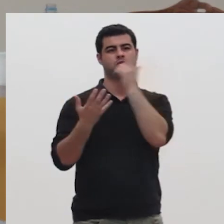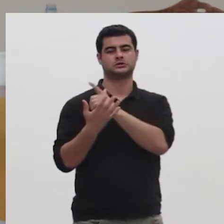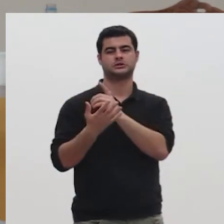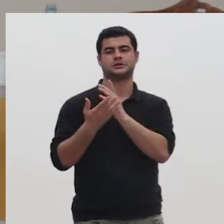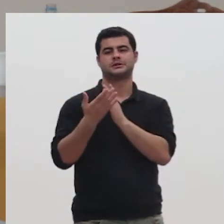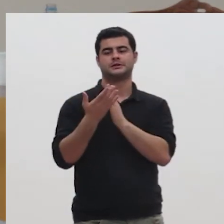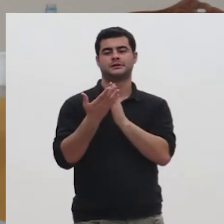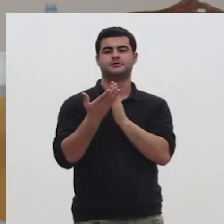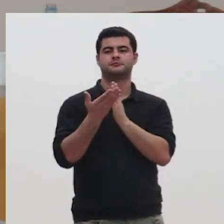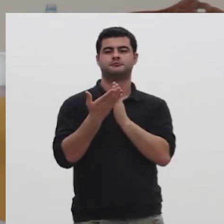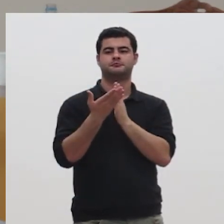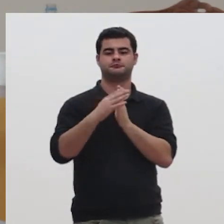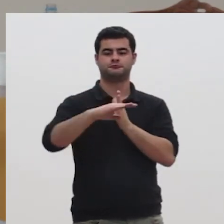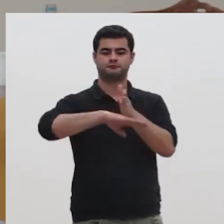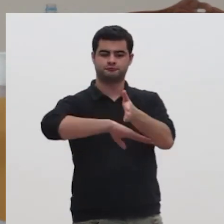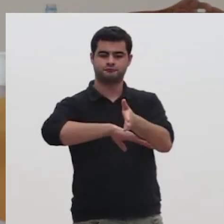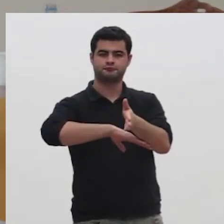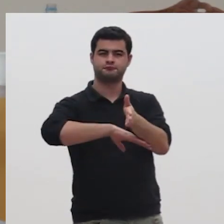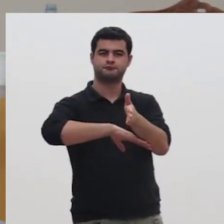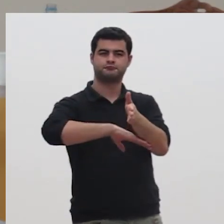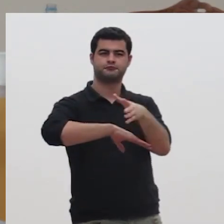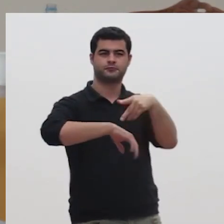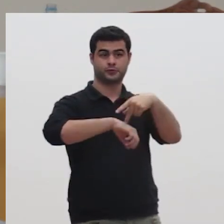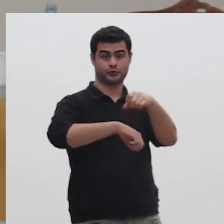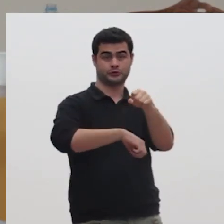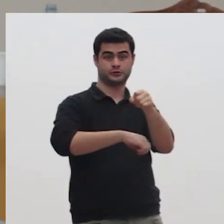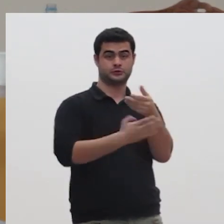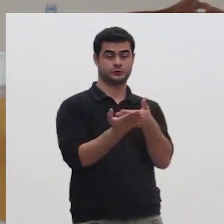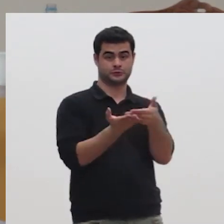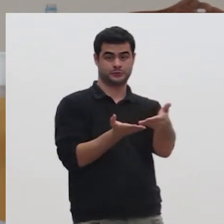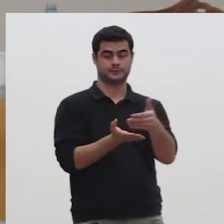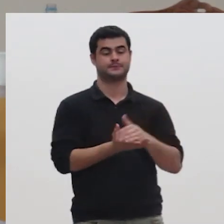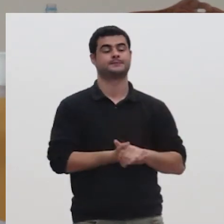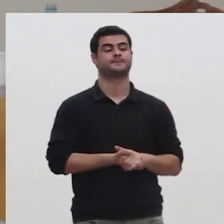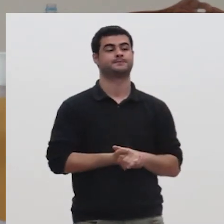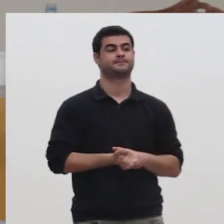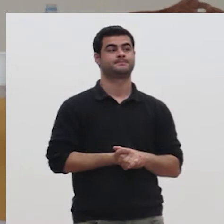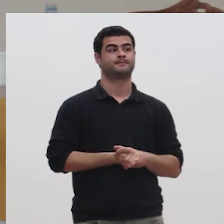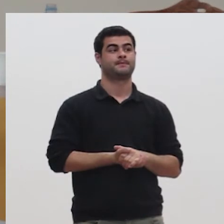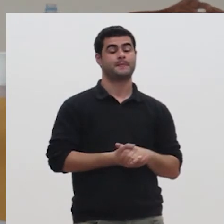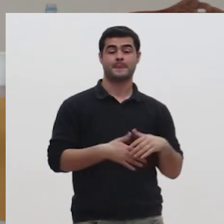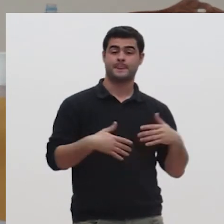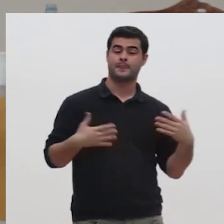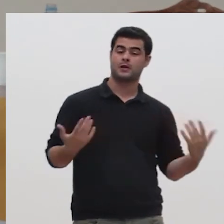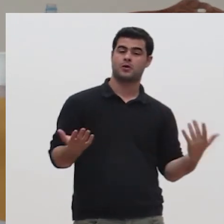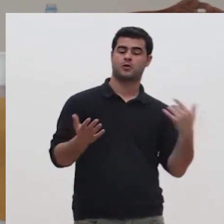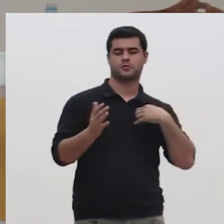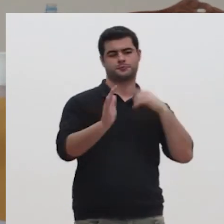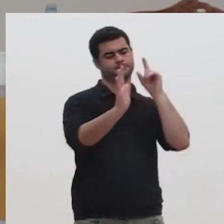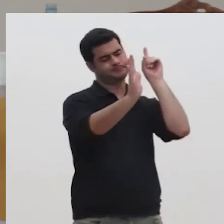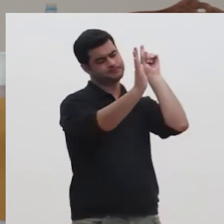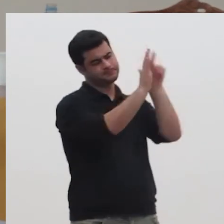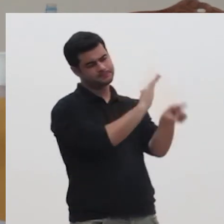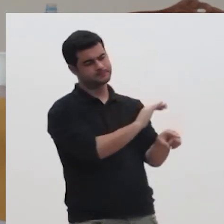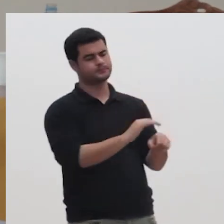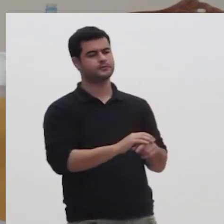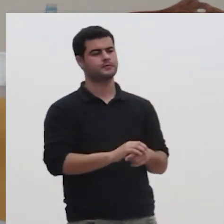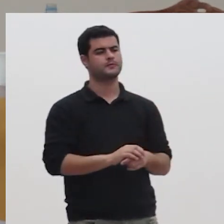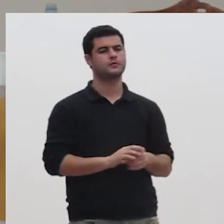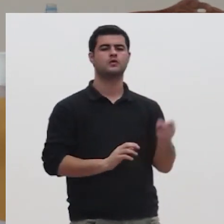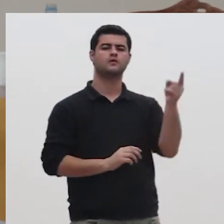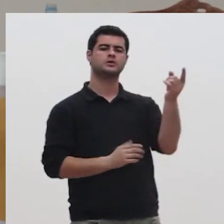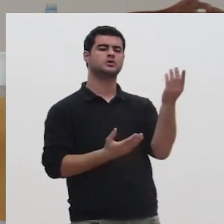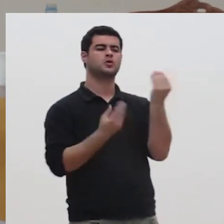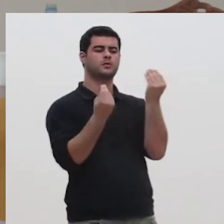encontrar espaços nos programas de pós-graduação. Então, a pergunta é a seguinte: como o senhor analisa a